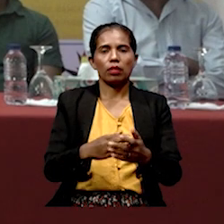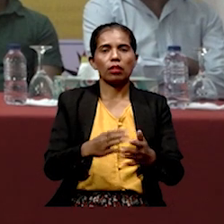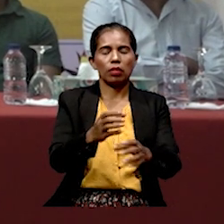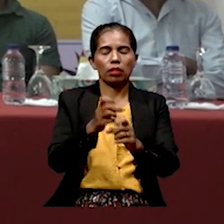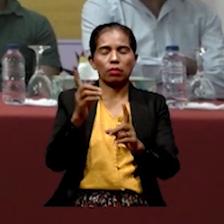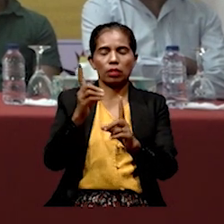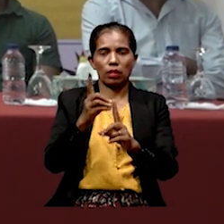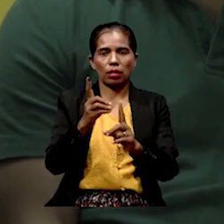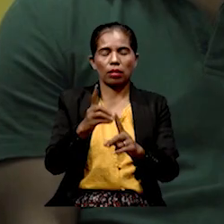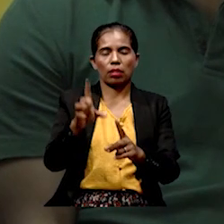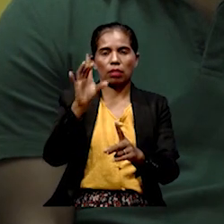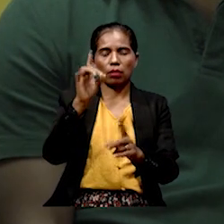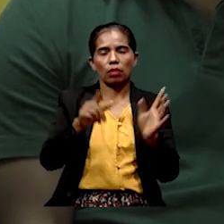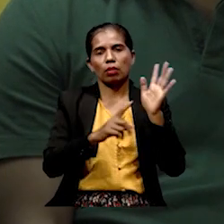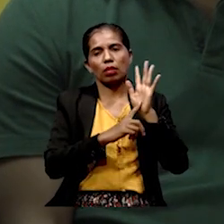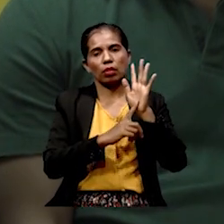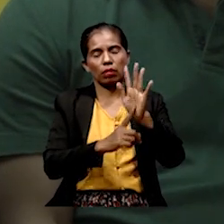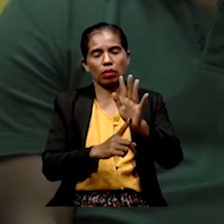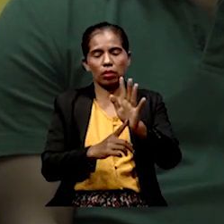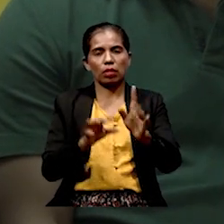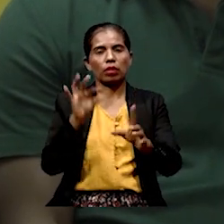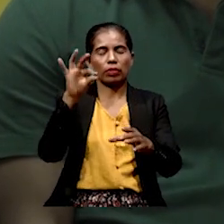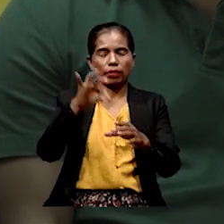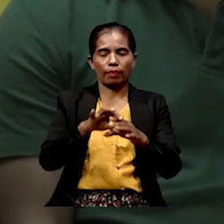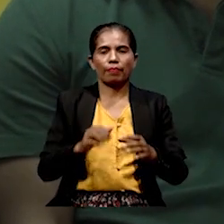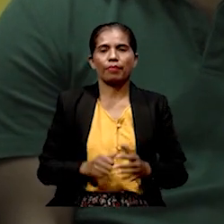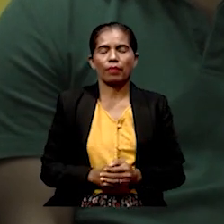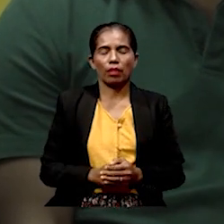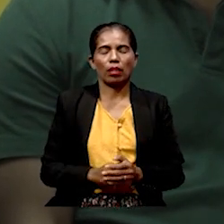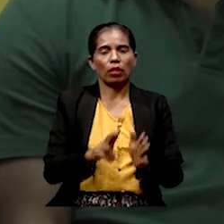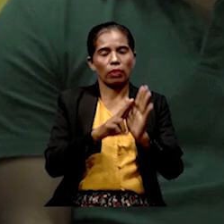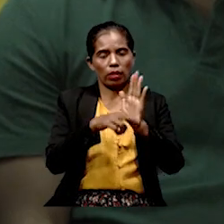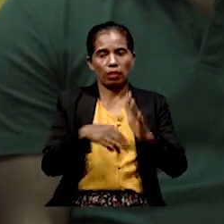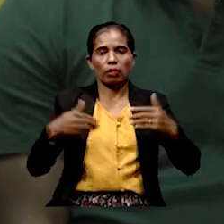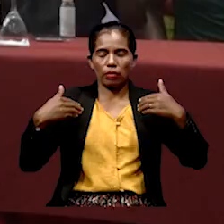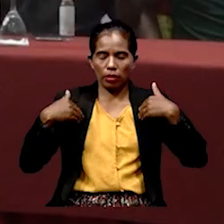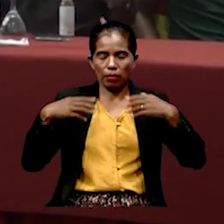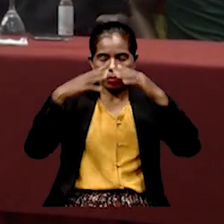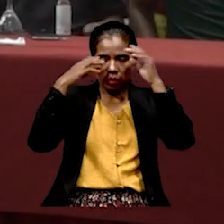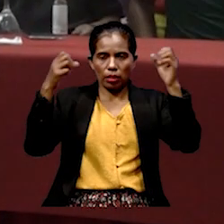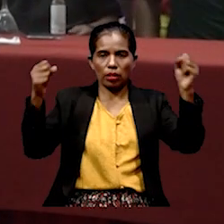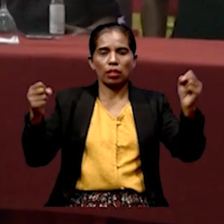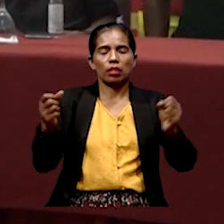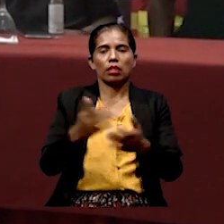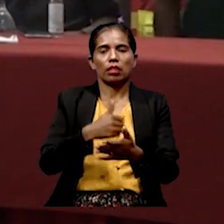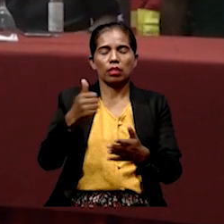walu, liutia loron publicação resultado eleição nian. Horário nebe iha, presidente eleito, sesimo poste e